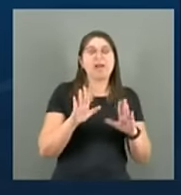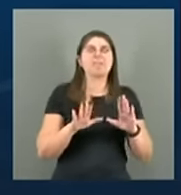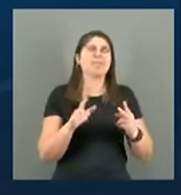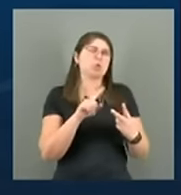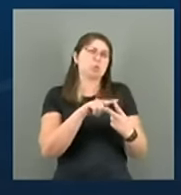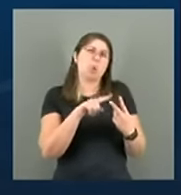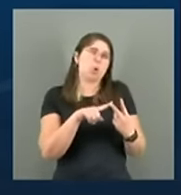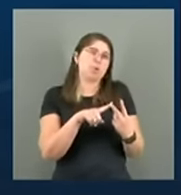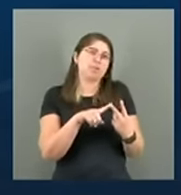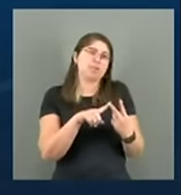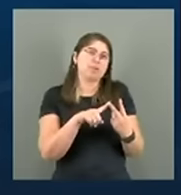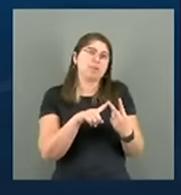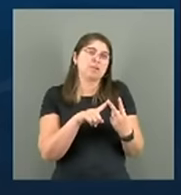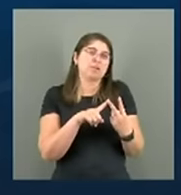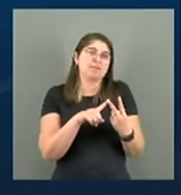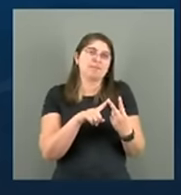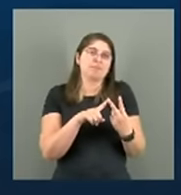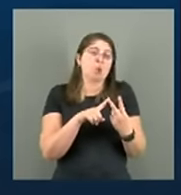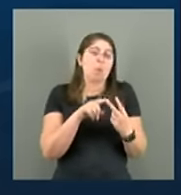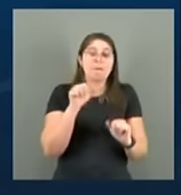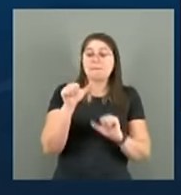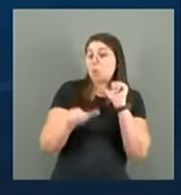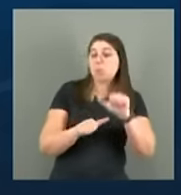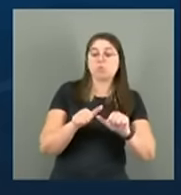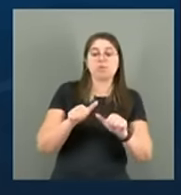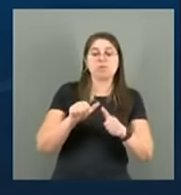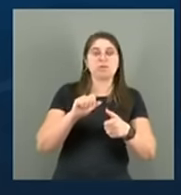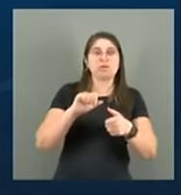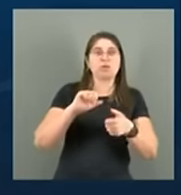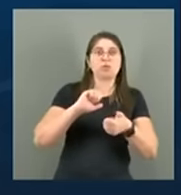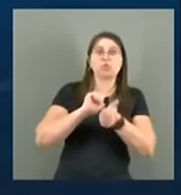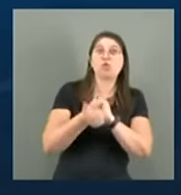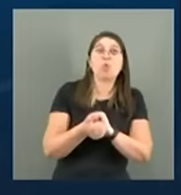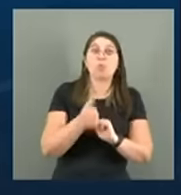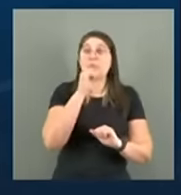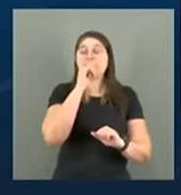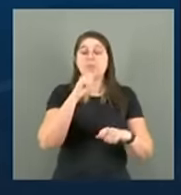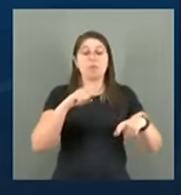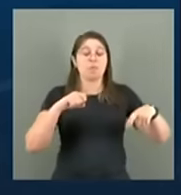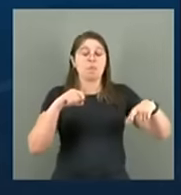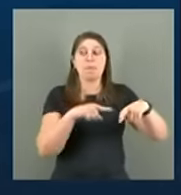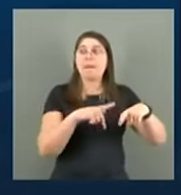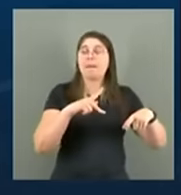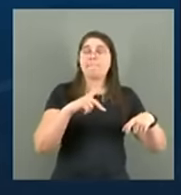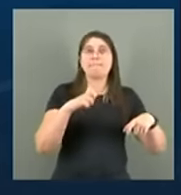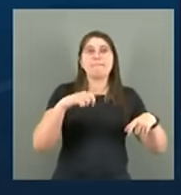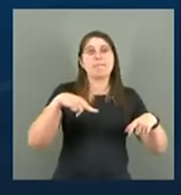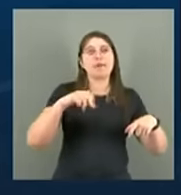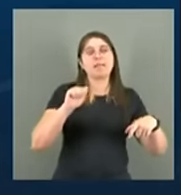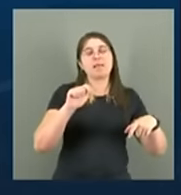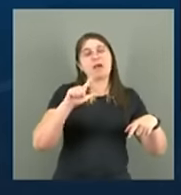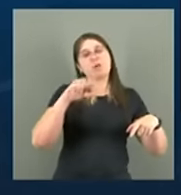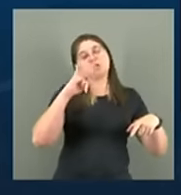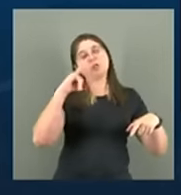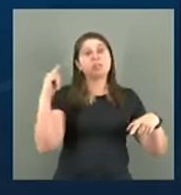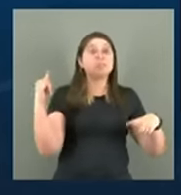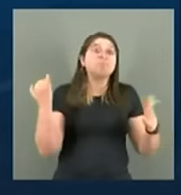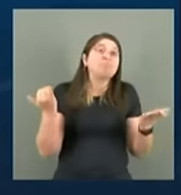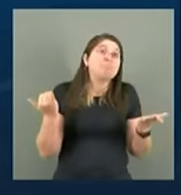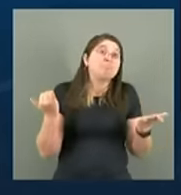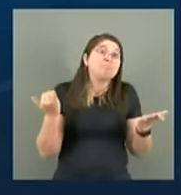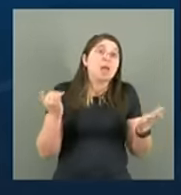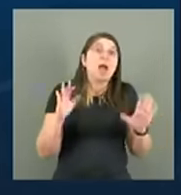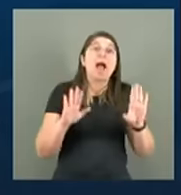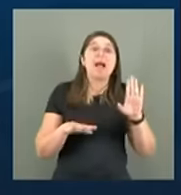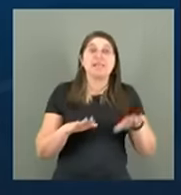jogadores estrutura totalmente um jogo, com pênalti. Então, às vezes, tá? Como eu te falei, tem presidente